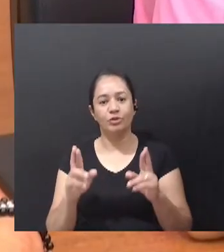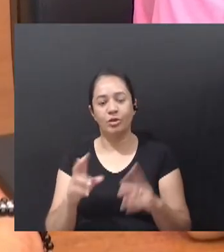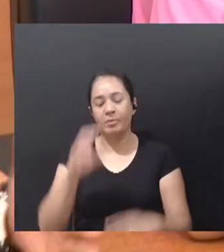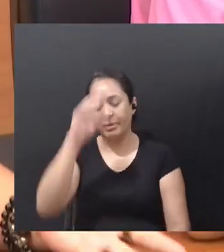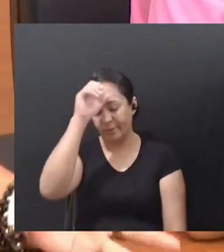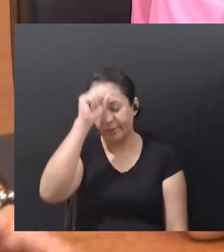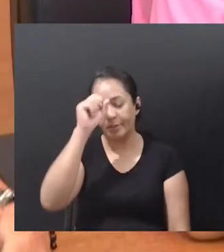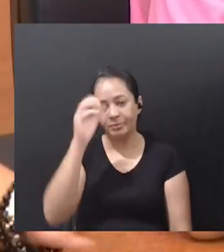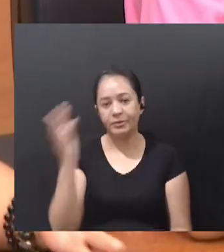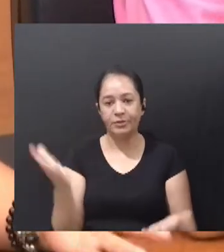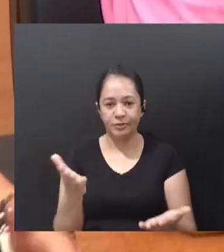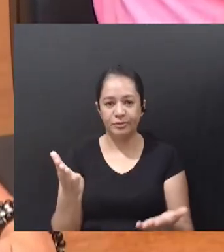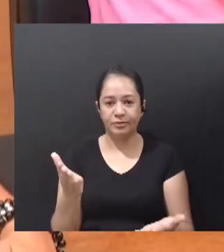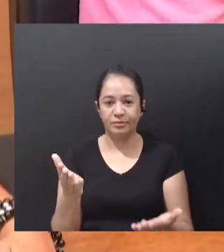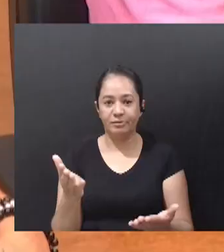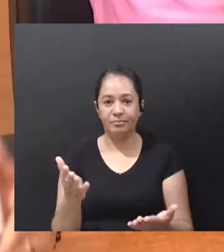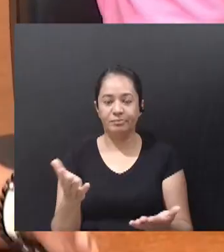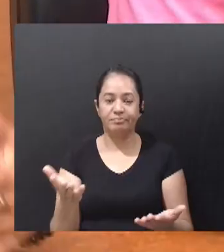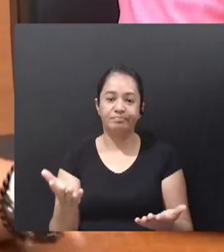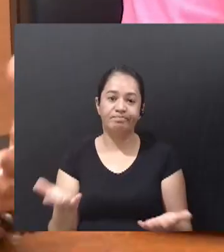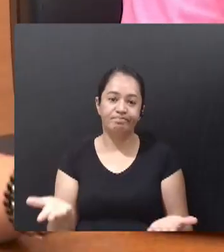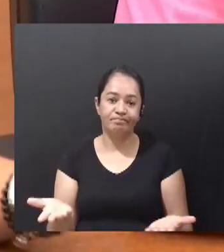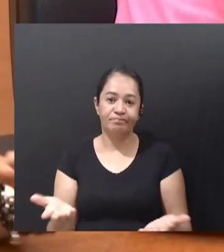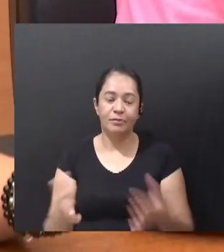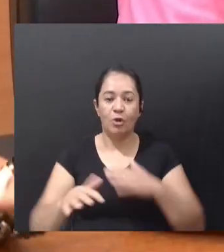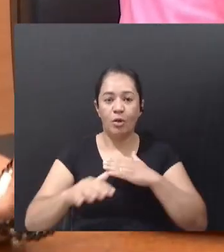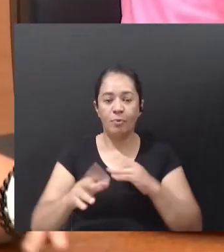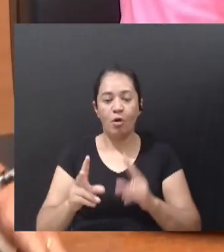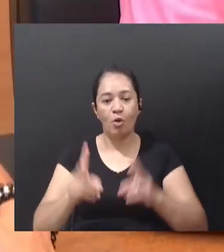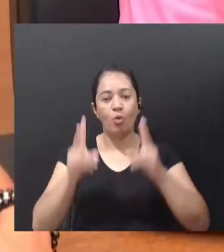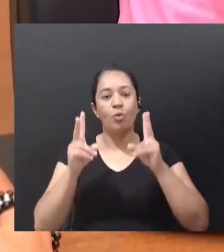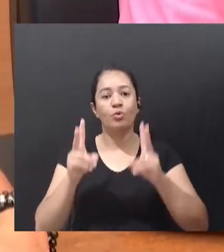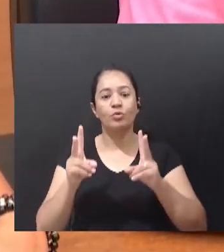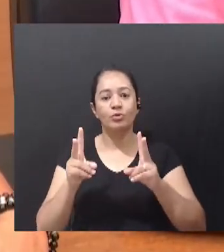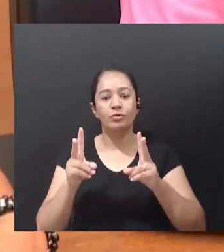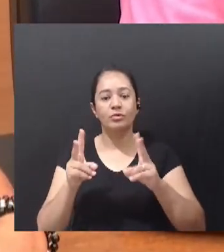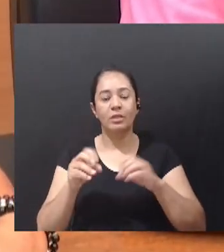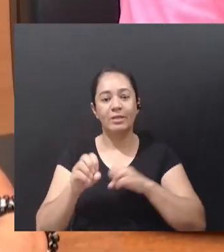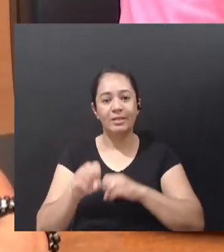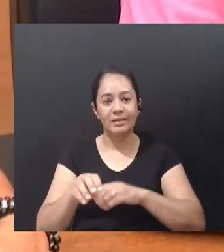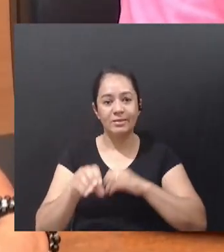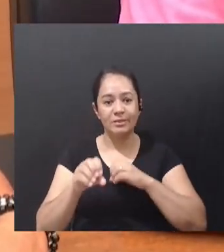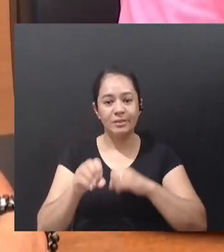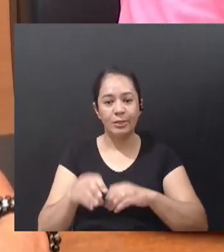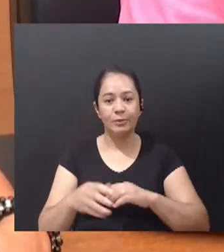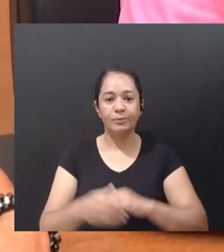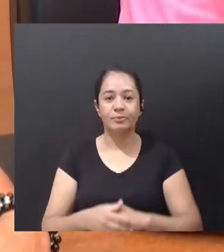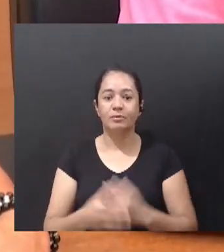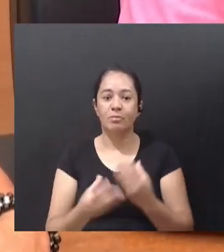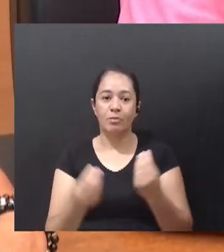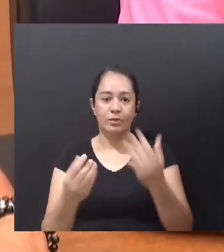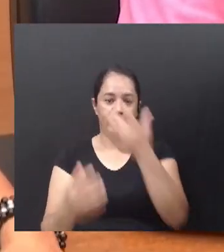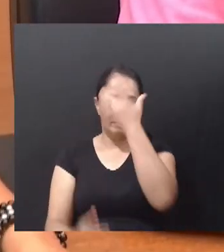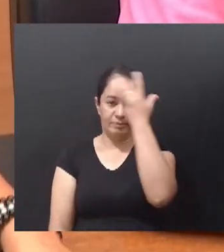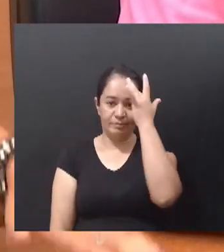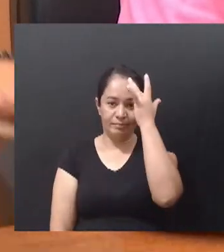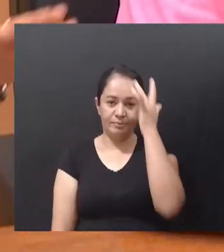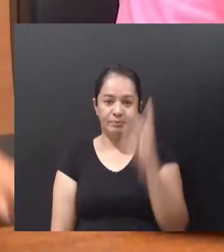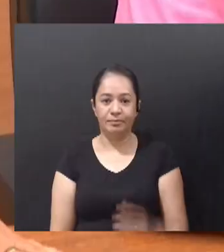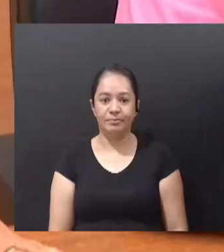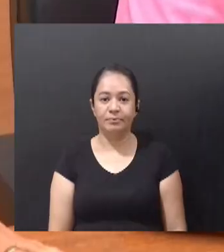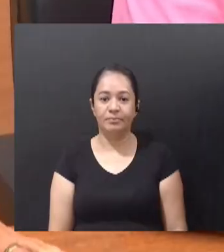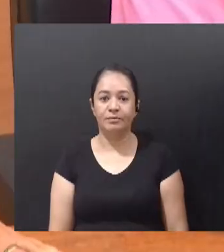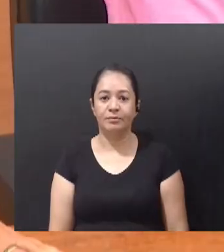as duras penas. Ou seja, o hip hop continua ensinando aí muitas pessoas, né, a não ser mais